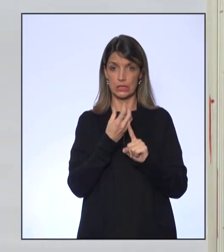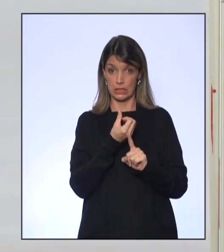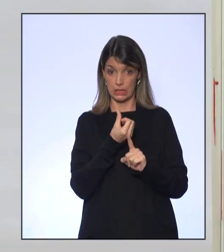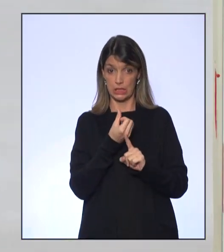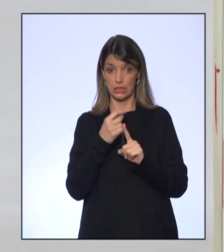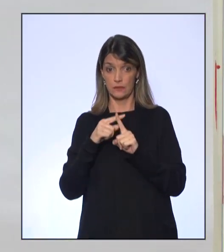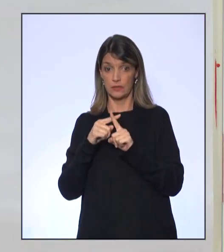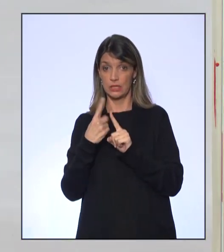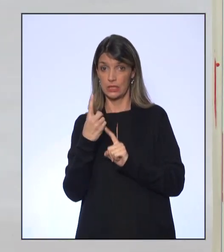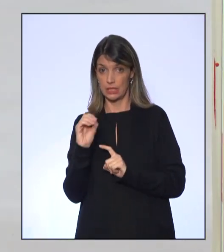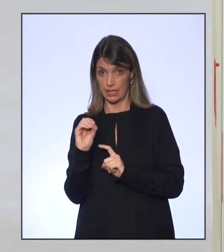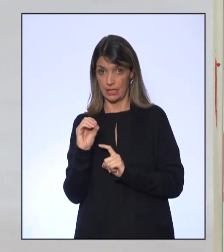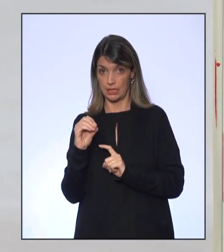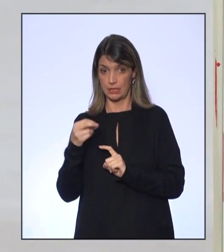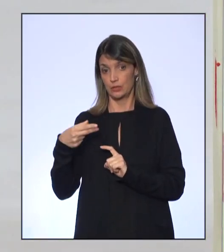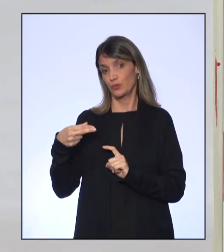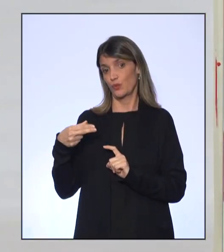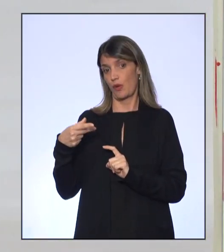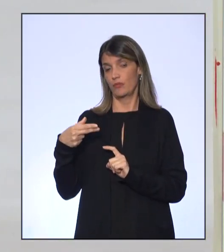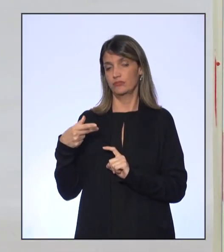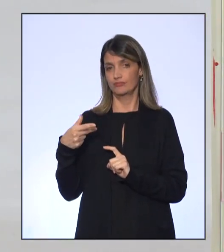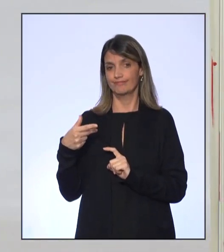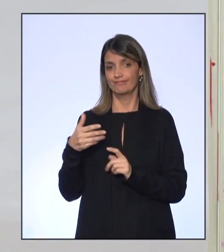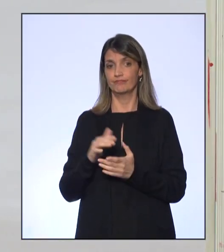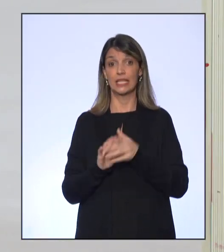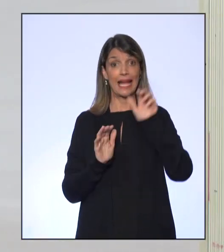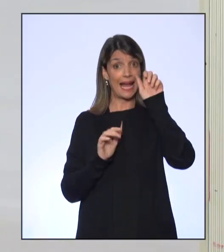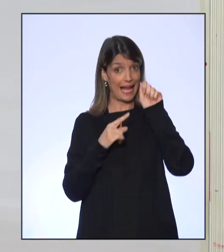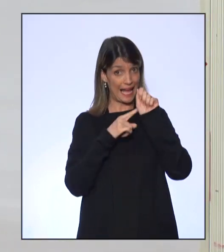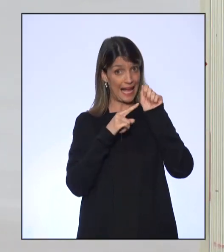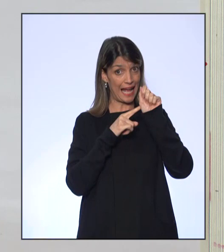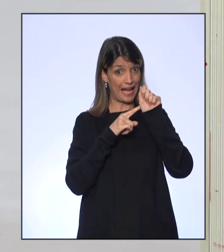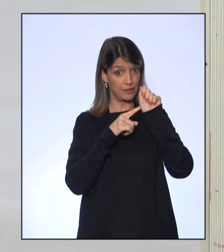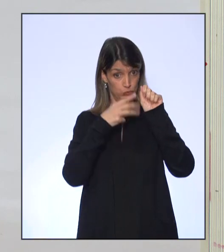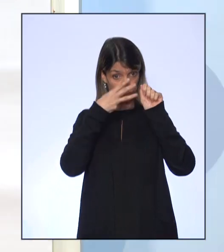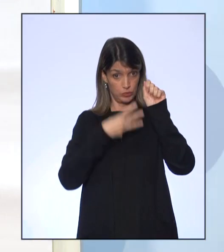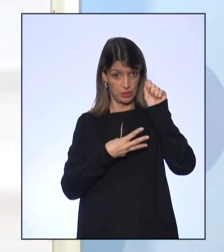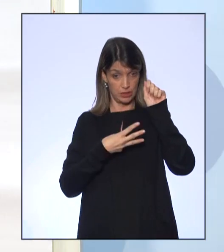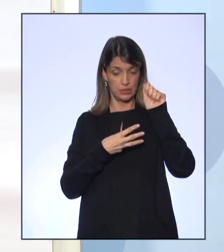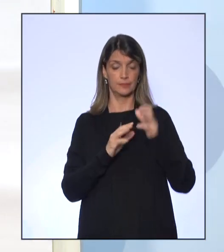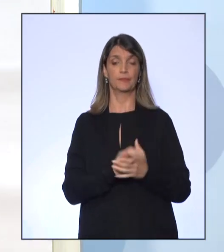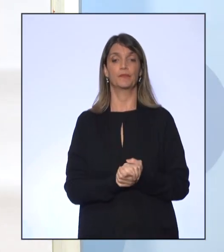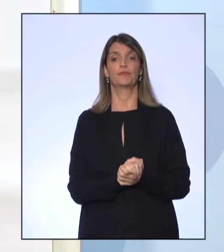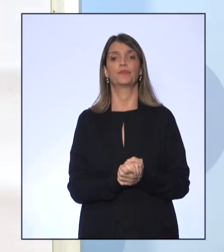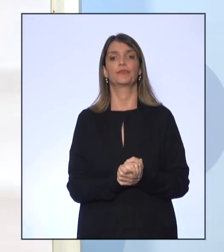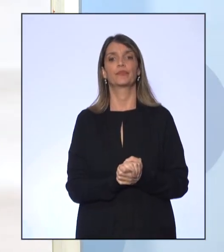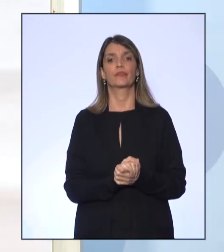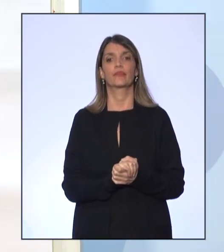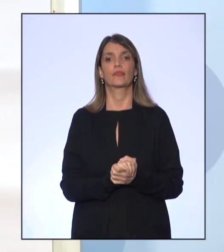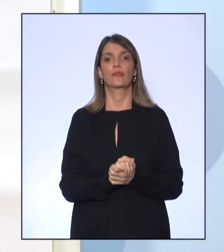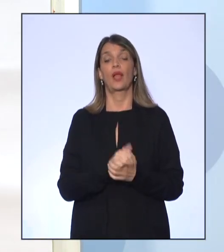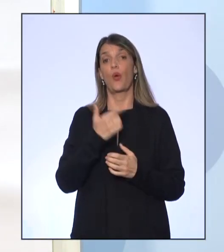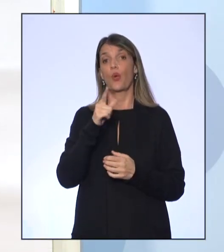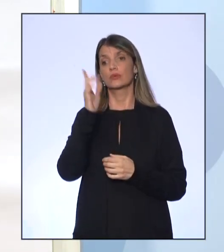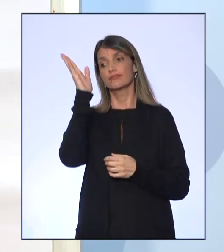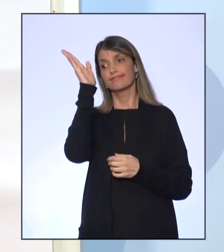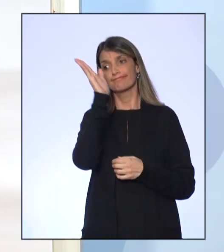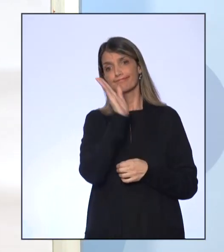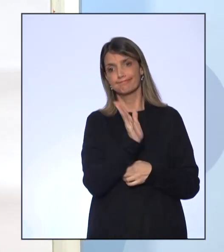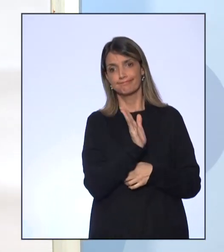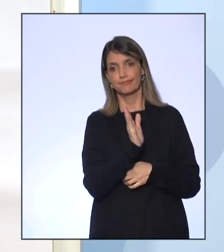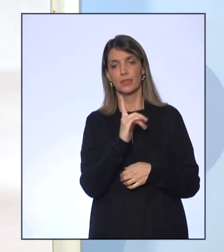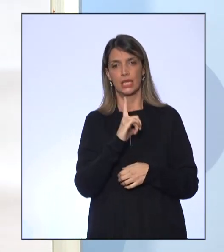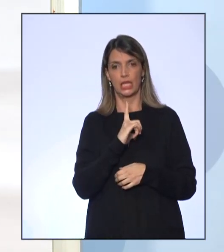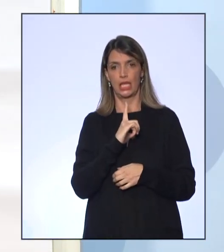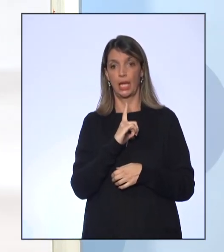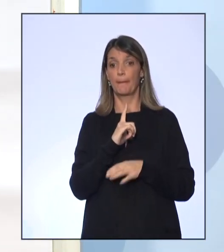6 vezes 10. Isso é o A. Aí o que eu tenho? A outra diagonal. Então, eu tenho o